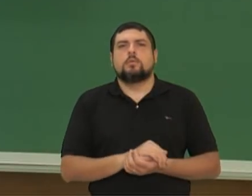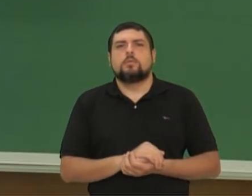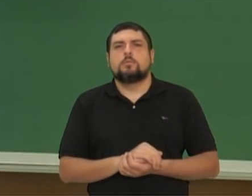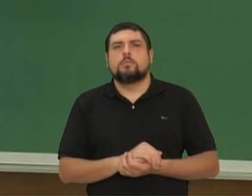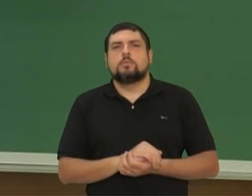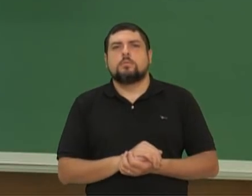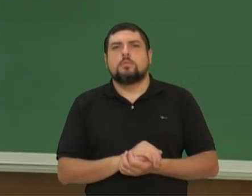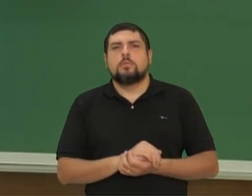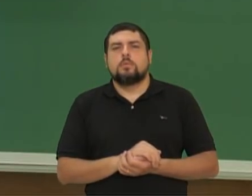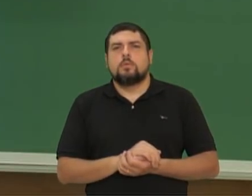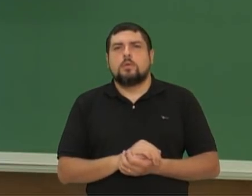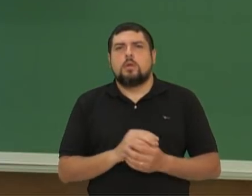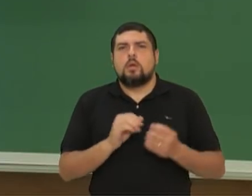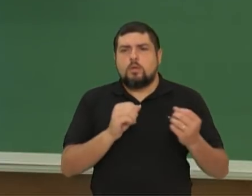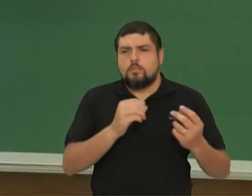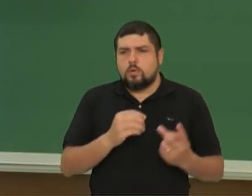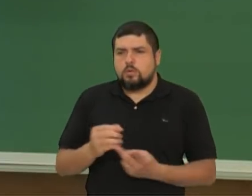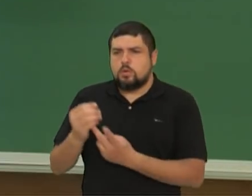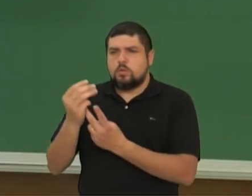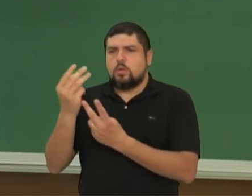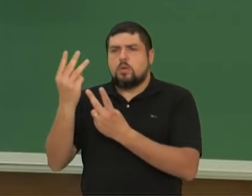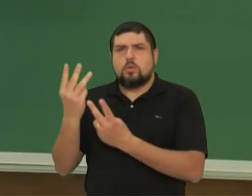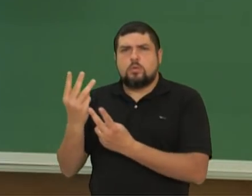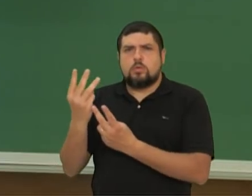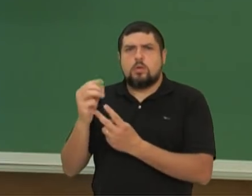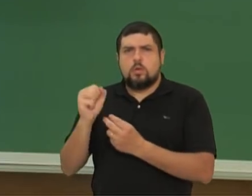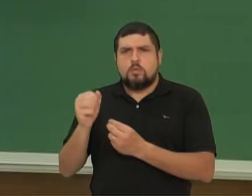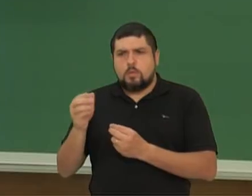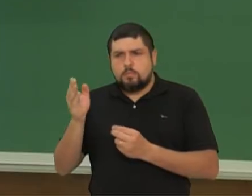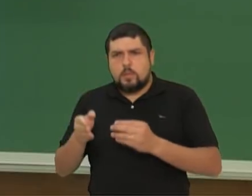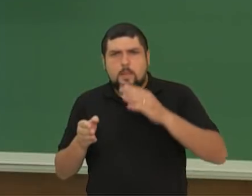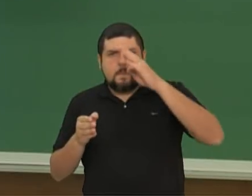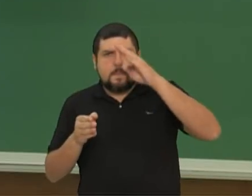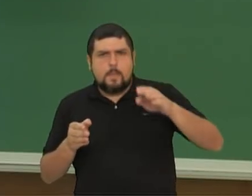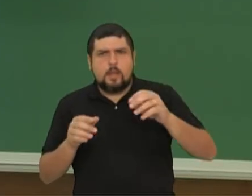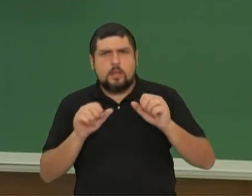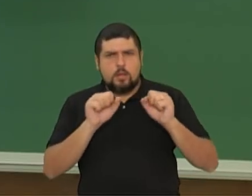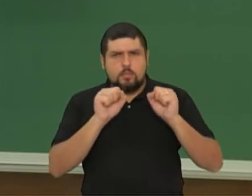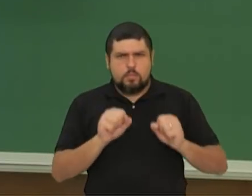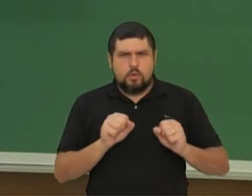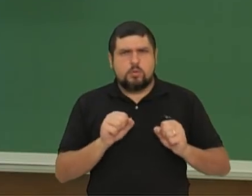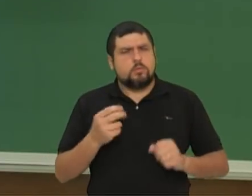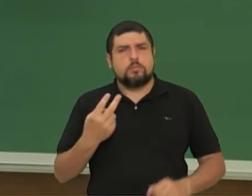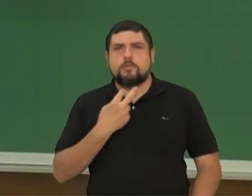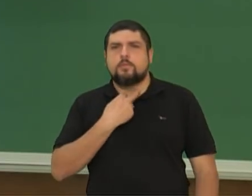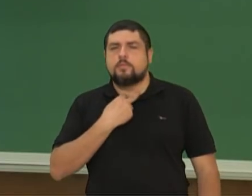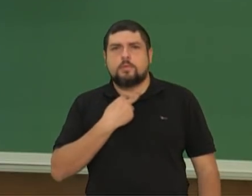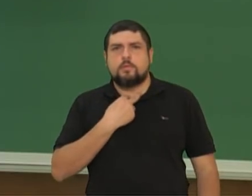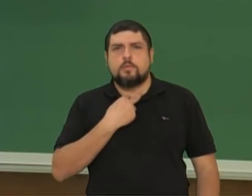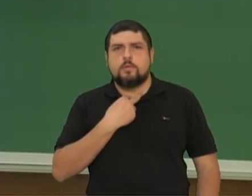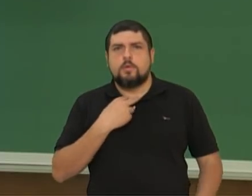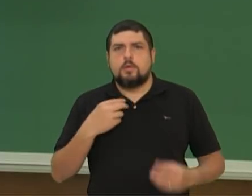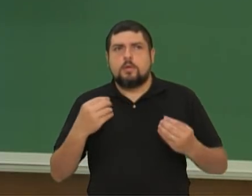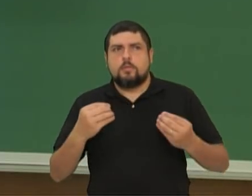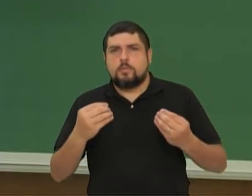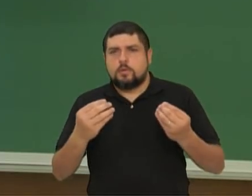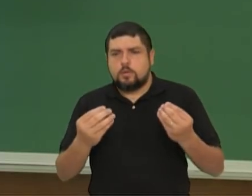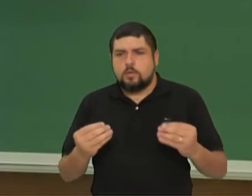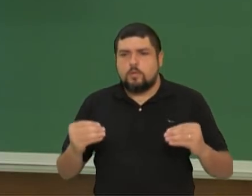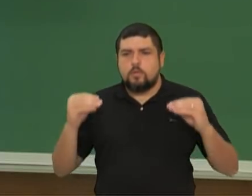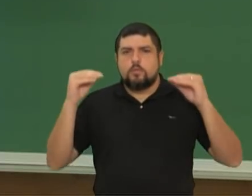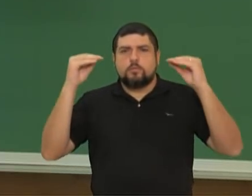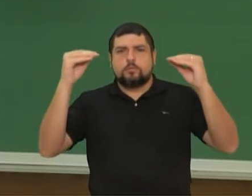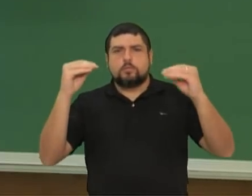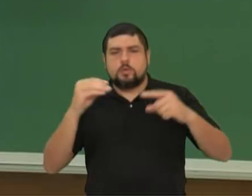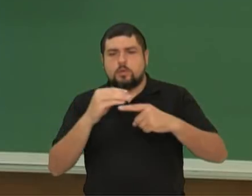denominador. Posso cortar no denominador mesmo? Já tem a mesma base? Lembra que não pode. A mesma base tem que estar no numerador, ou seja,